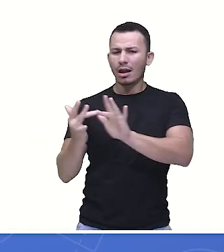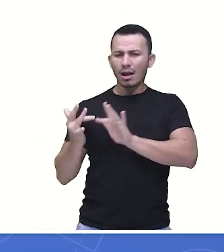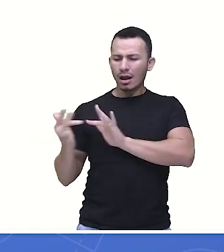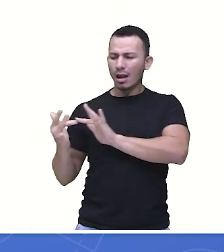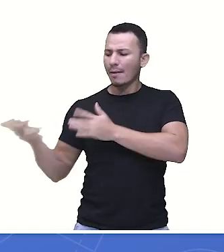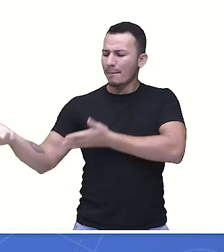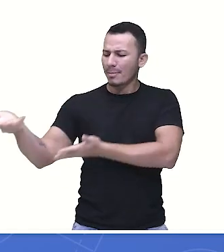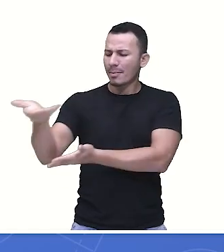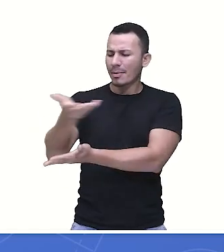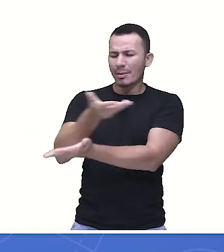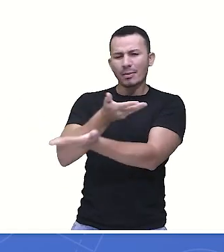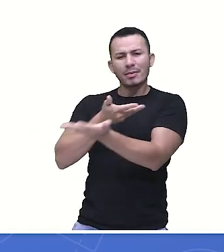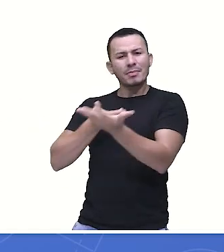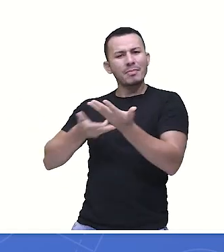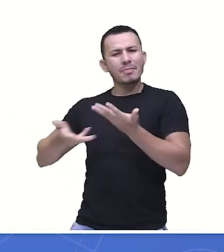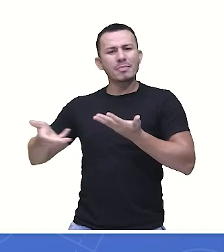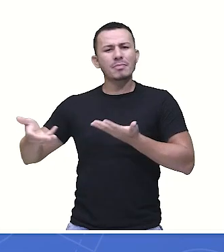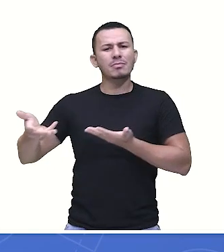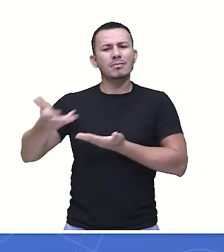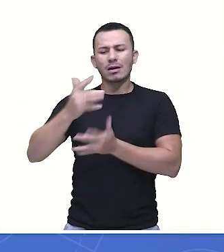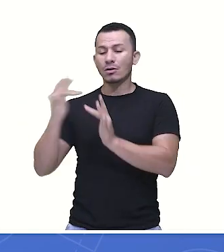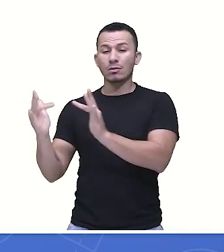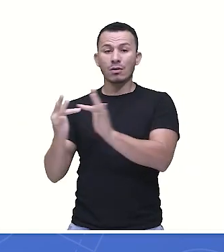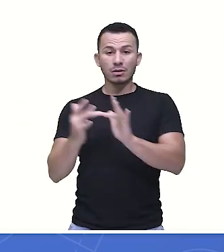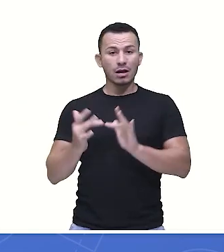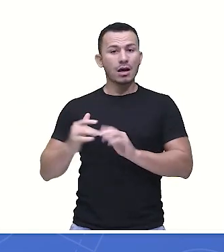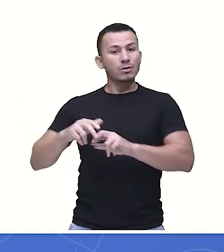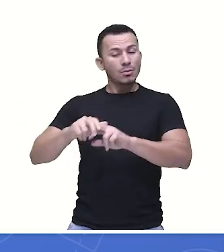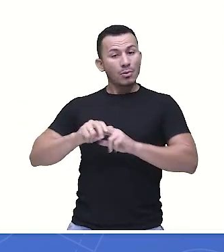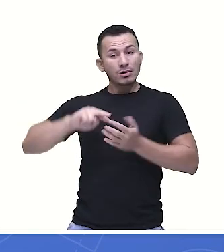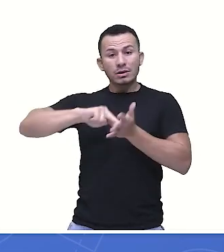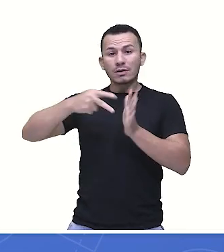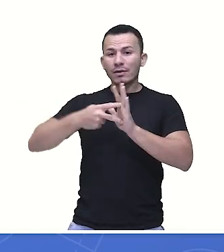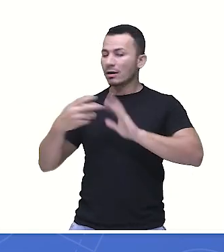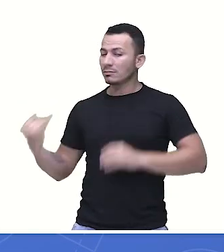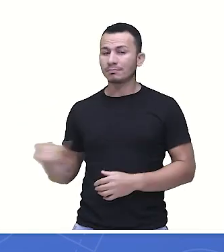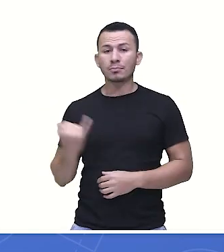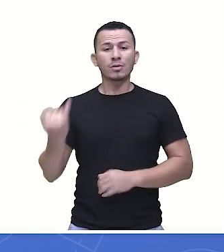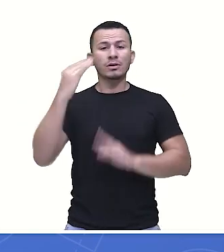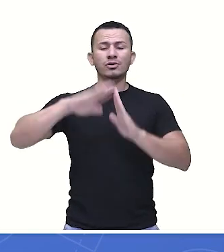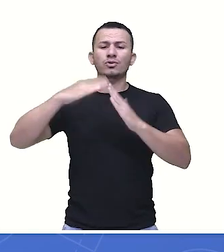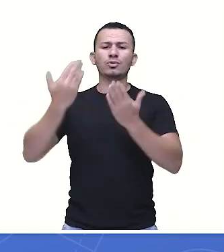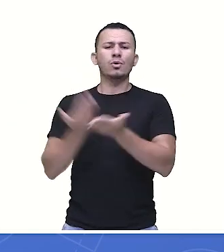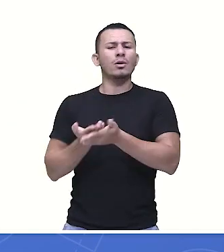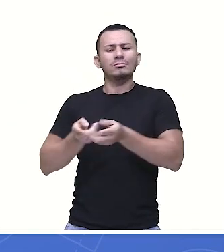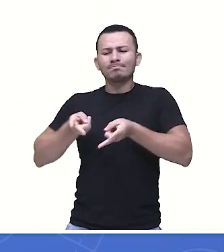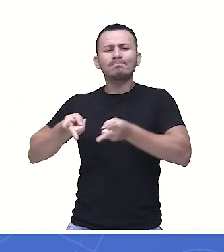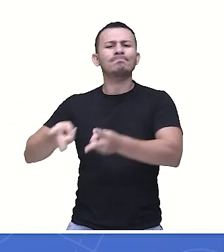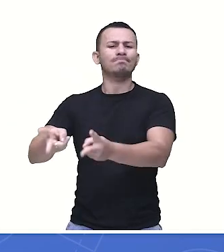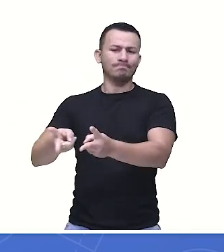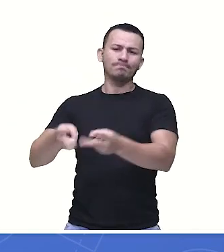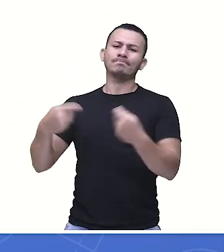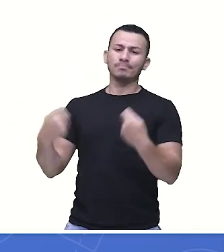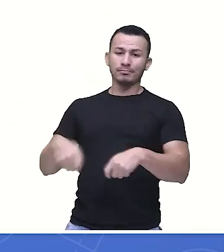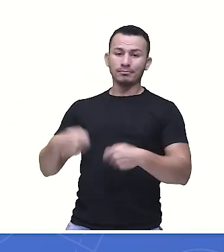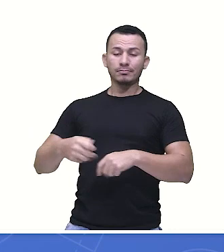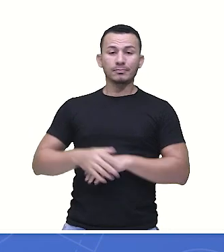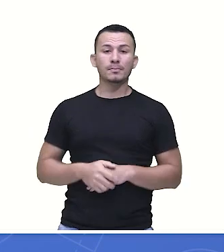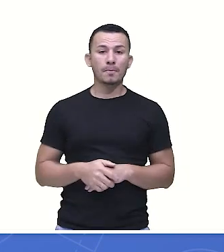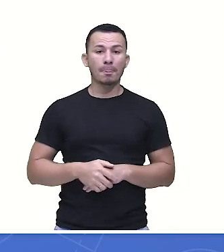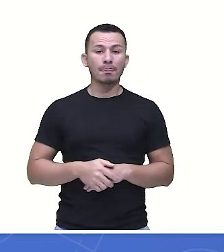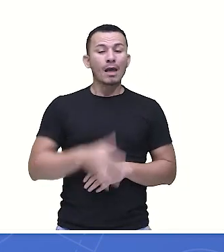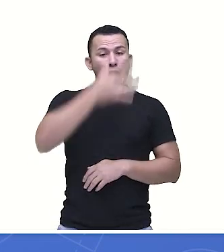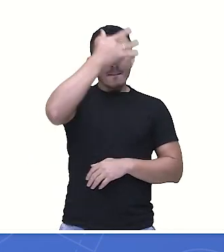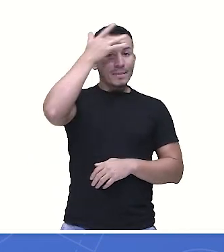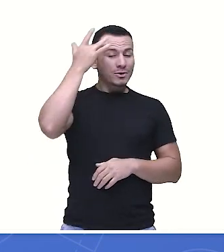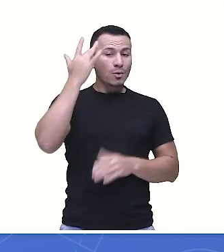isso que é importante a instituição escola, por isso que é importante que a escola exista. Tem gente que, tem algumas pessoas que defendem o